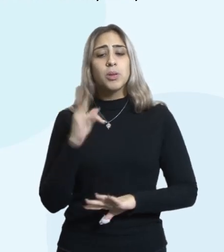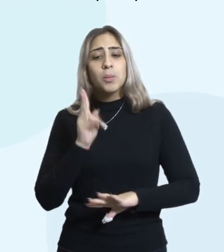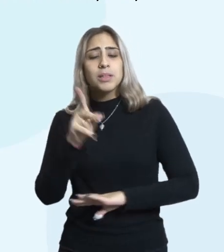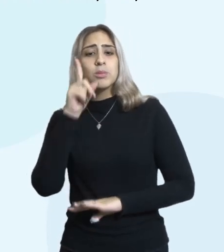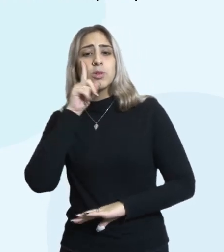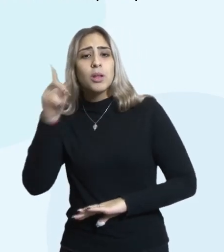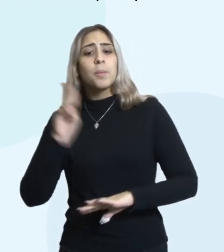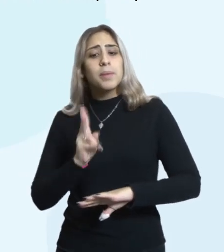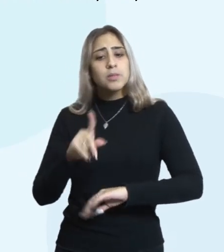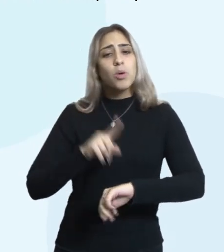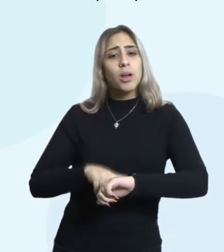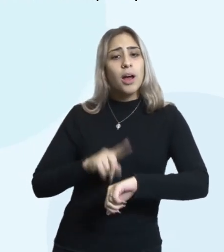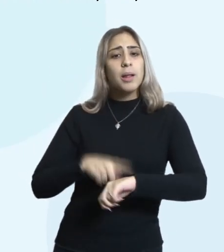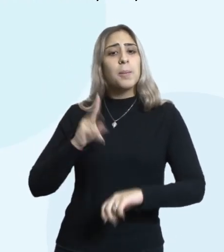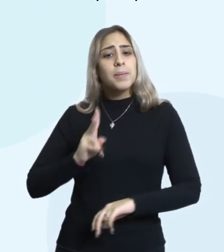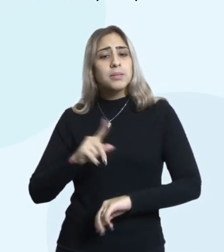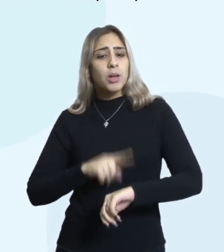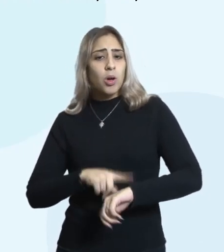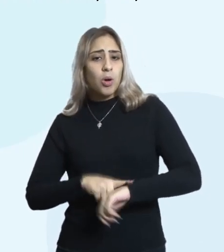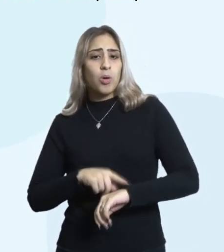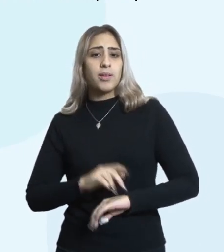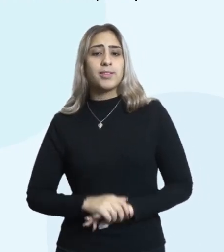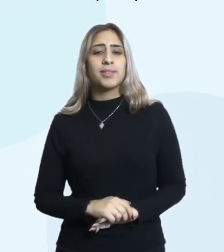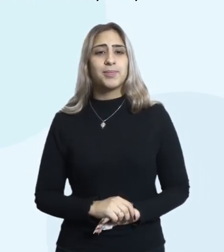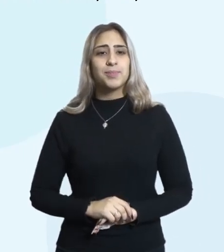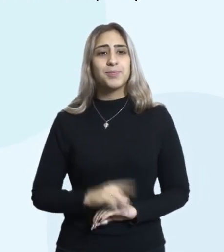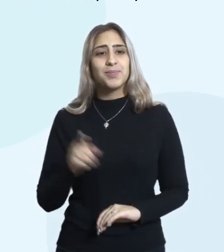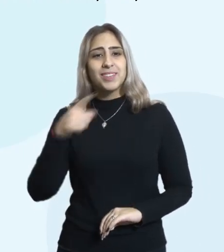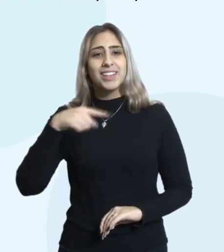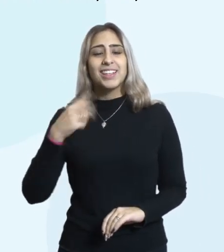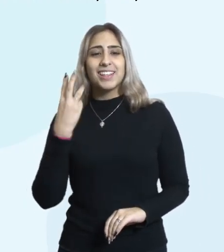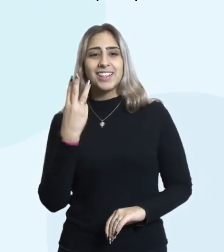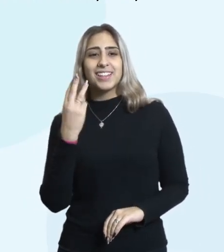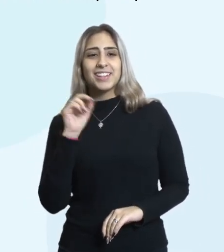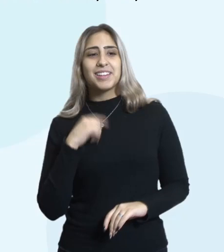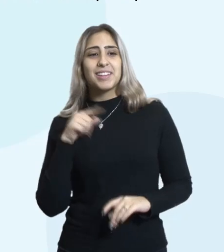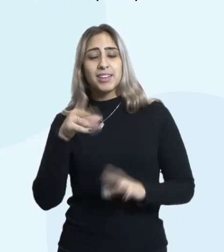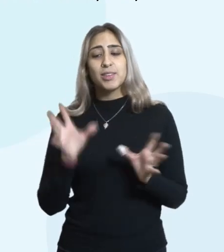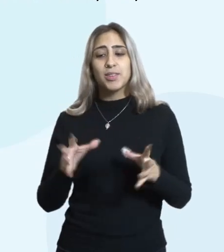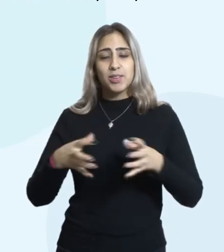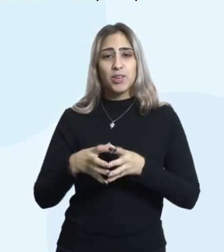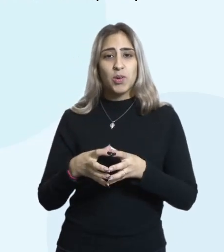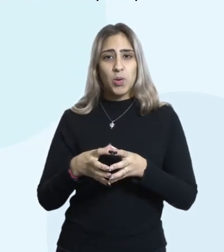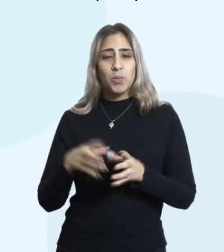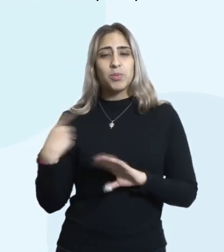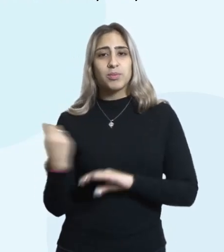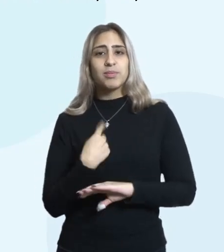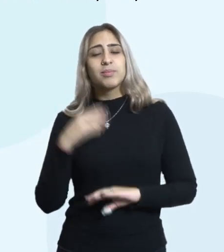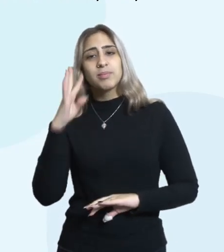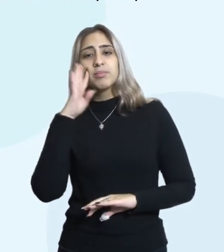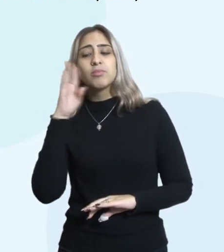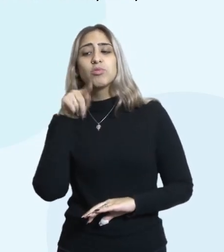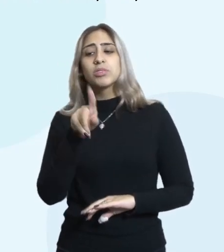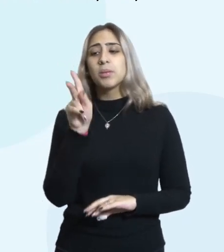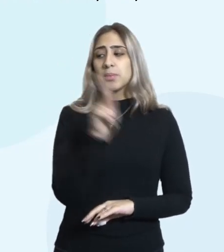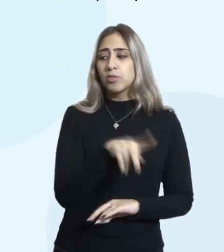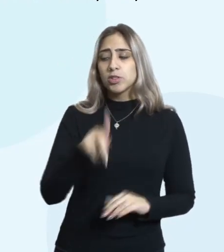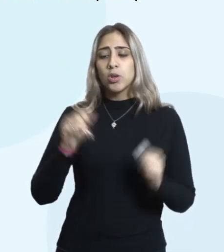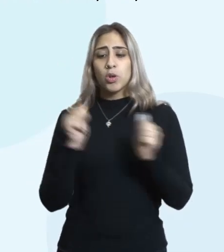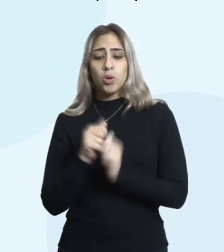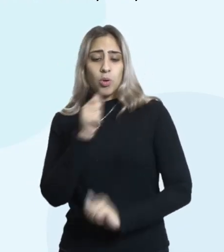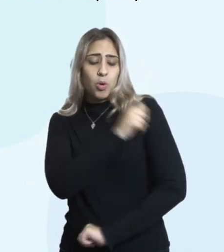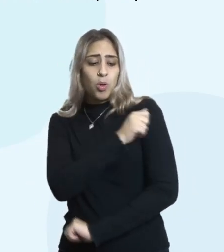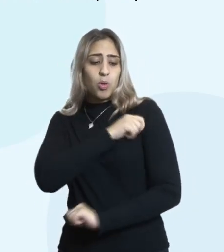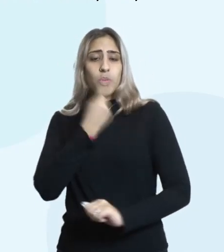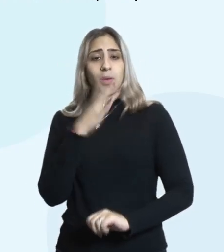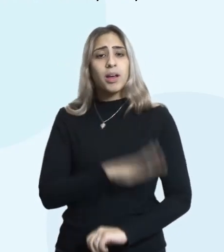dia, no mesmo horário, na mesma aula, para que ele se sinta parte daquele grupo. Imagina você, professor, como um aluno, uma